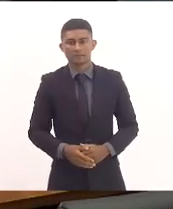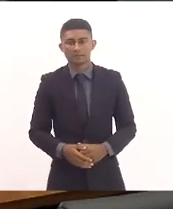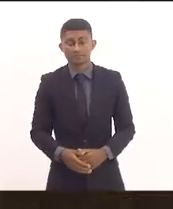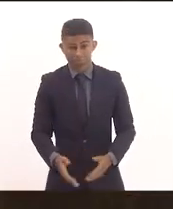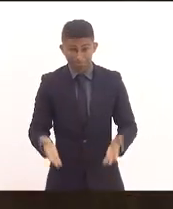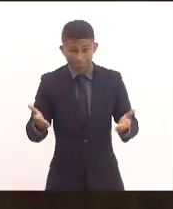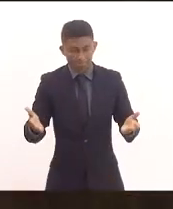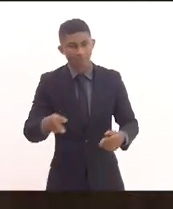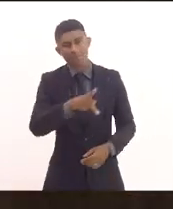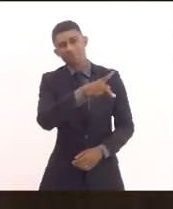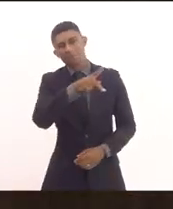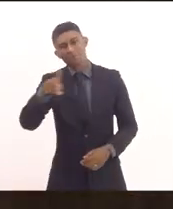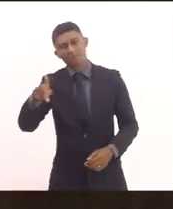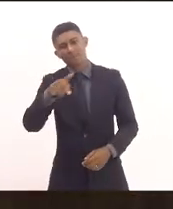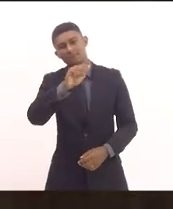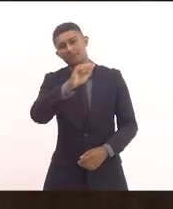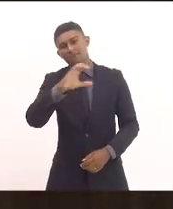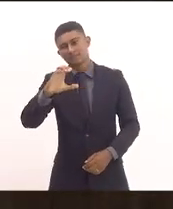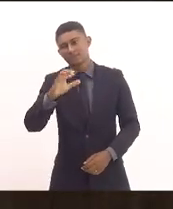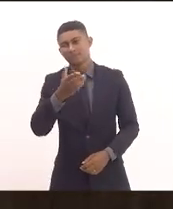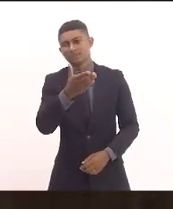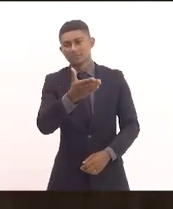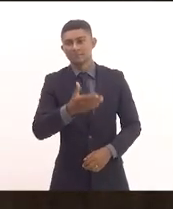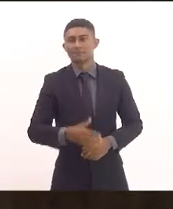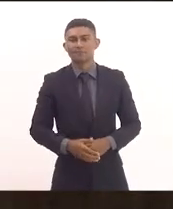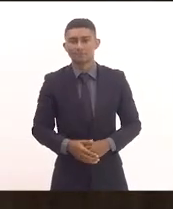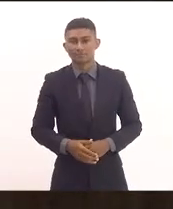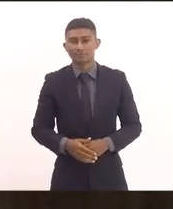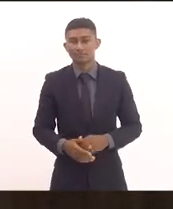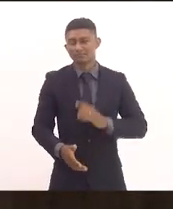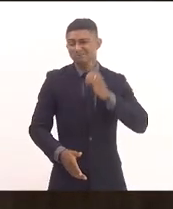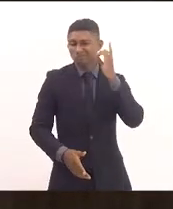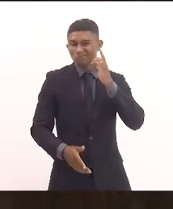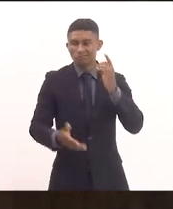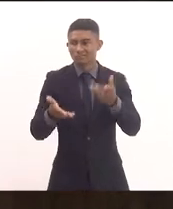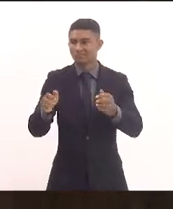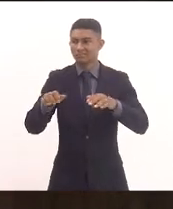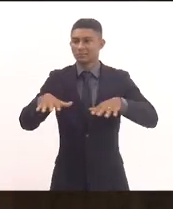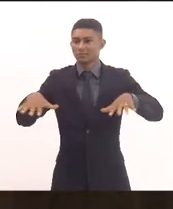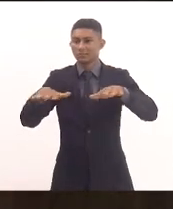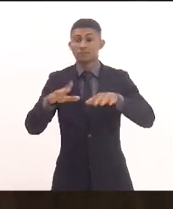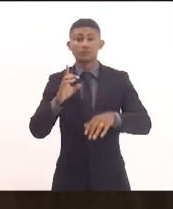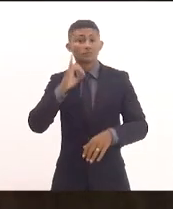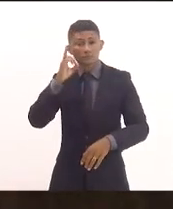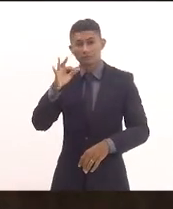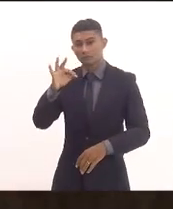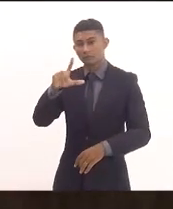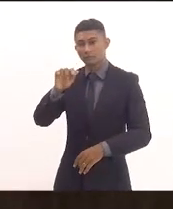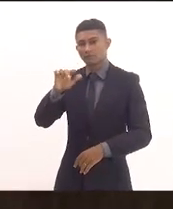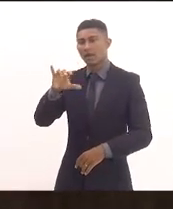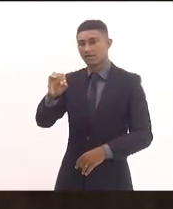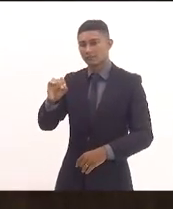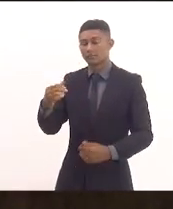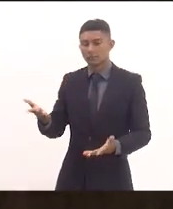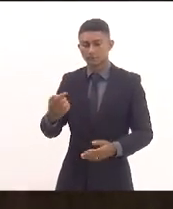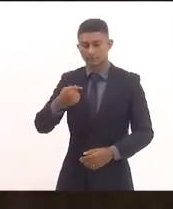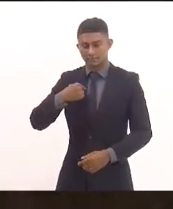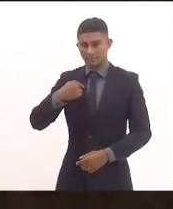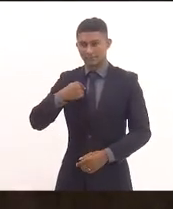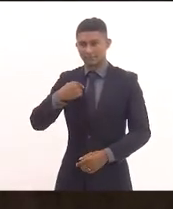Presidente Democrático André Siciliano, deputadas e deputados, deputado Flávio Serafini.